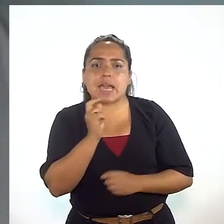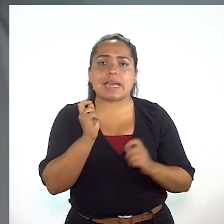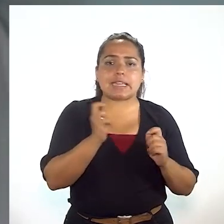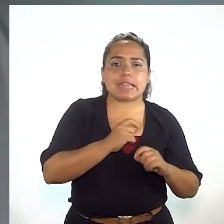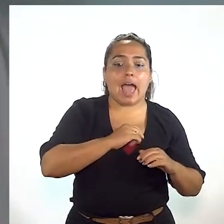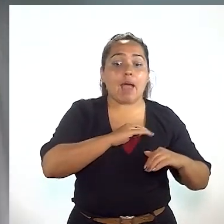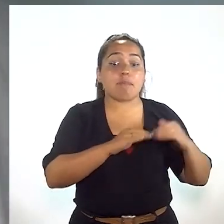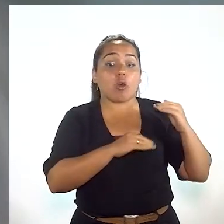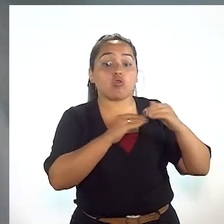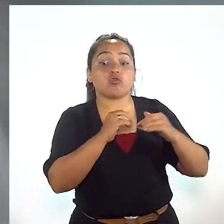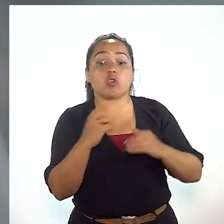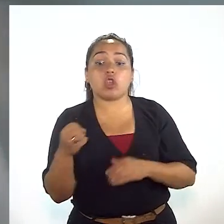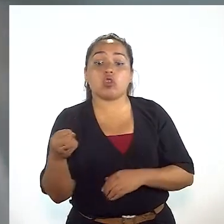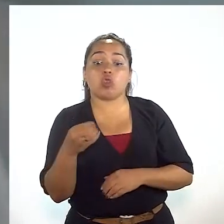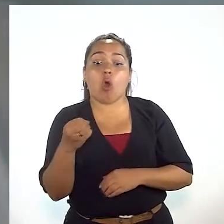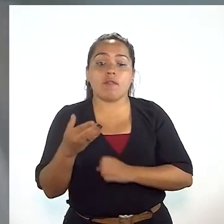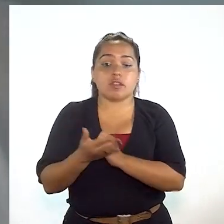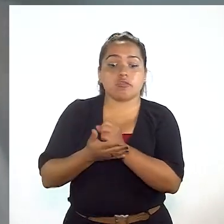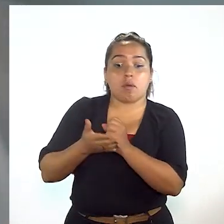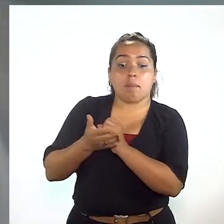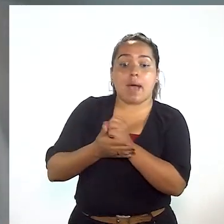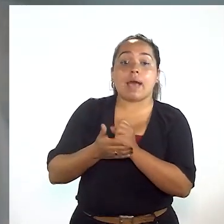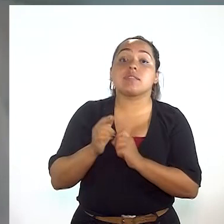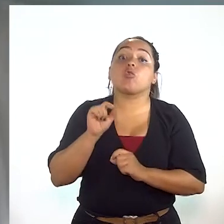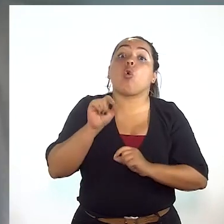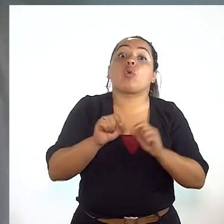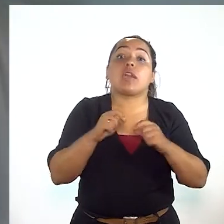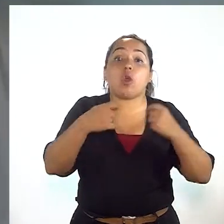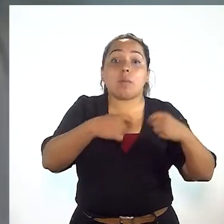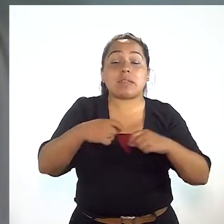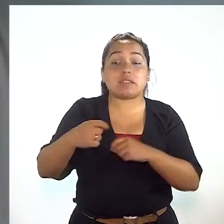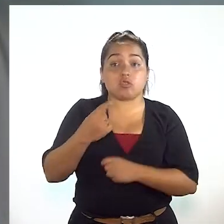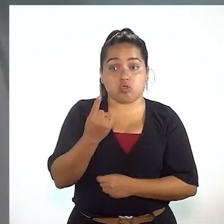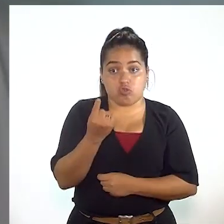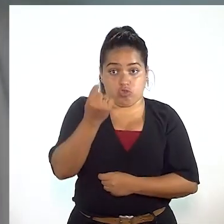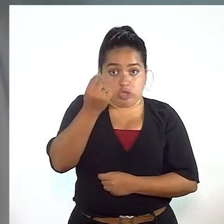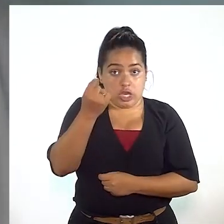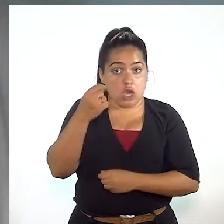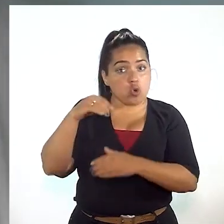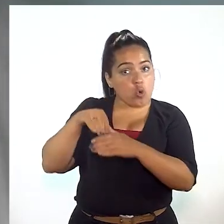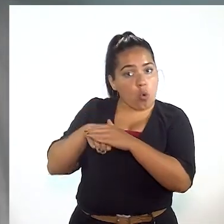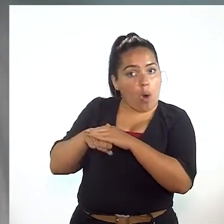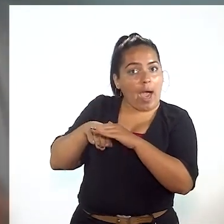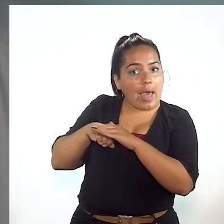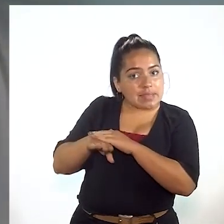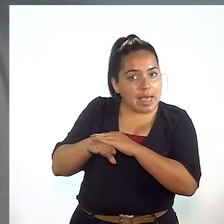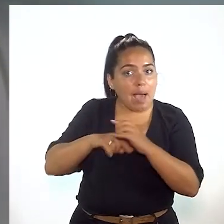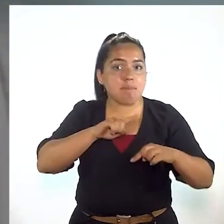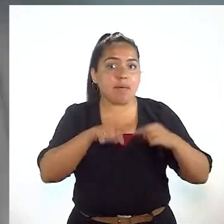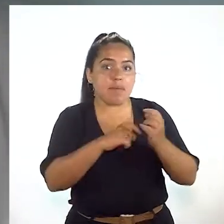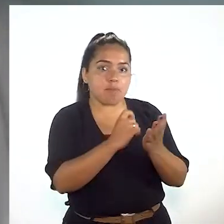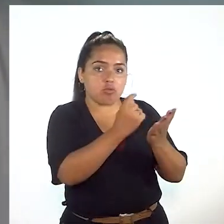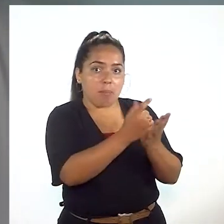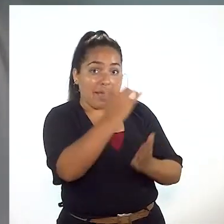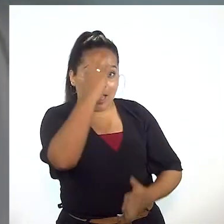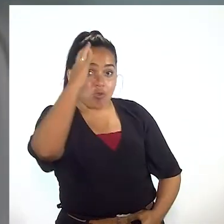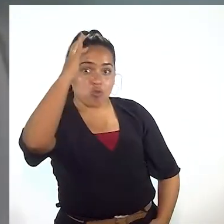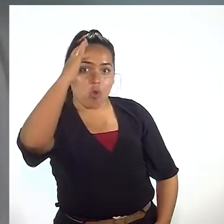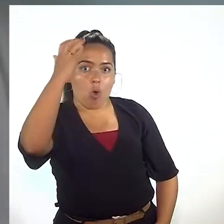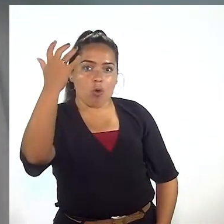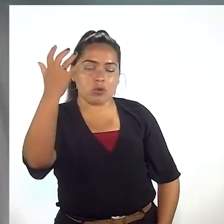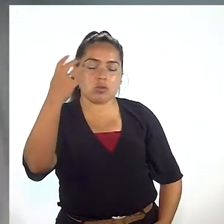construir sobre novas bases, conhecer o quanto você tem que guardar, o que você tem que separar para o sonho, como você também